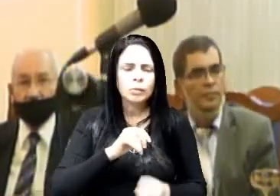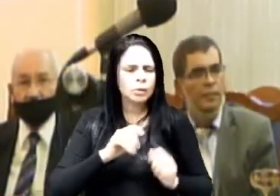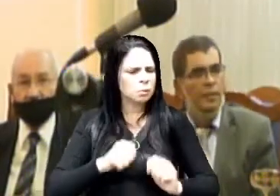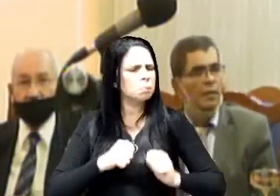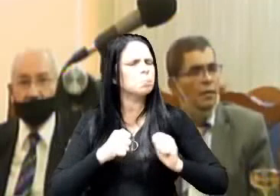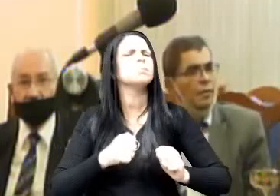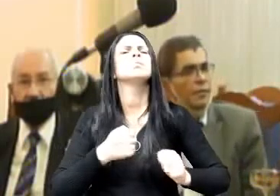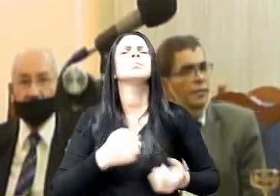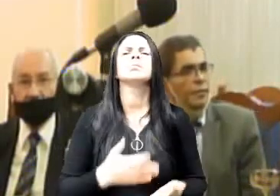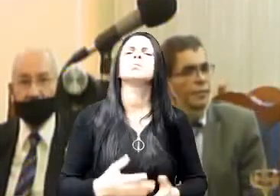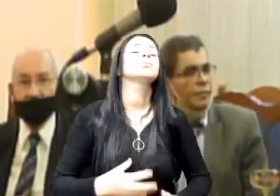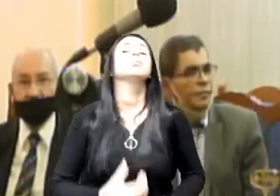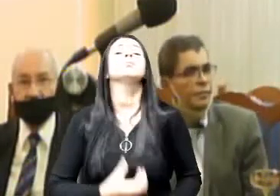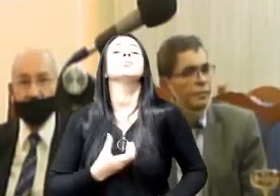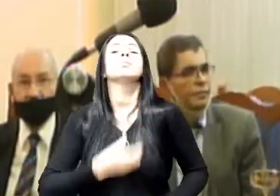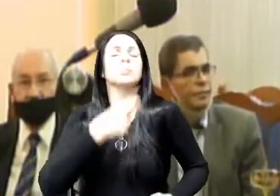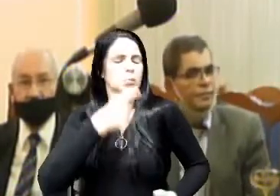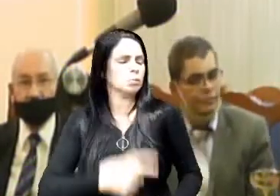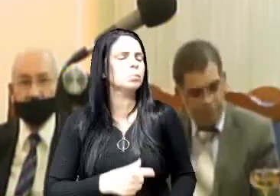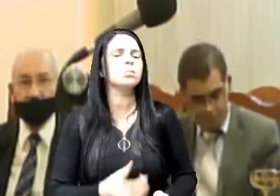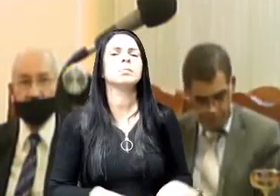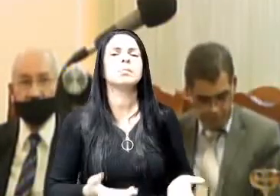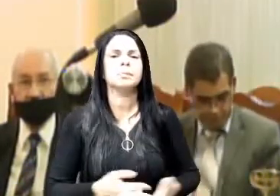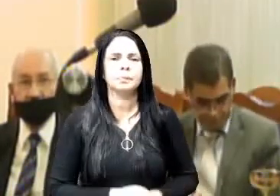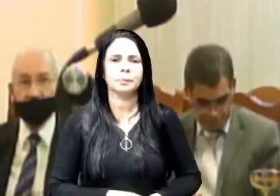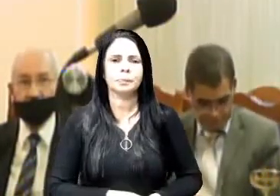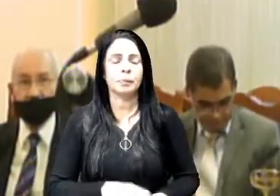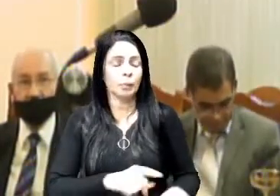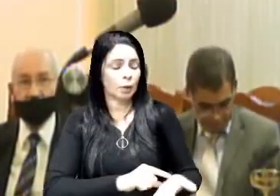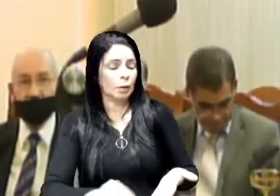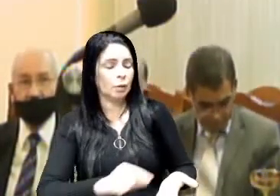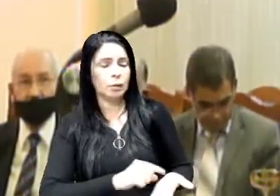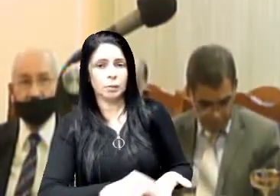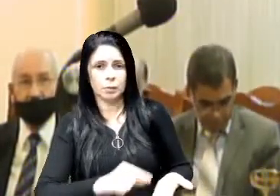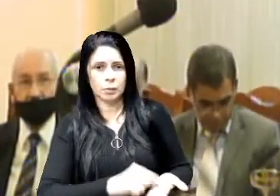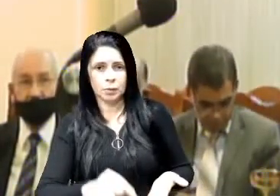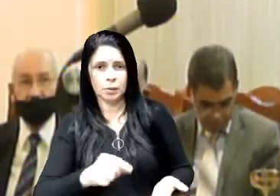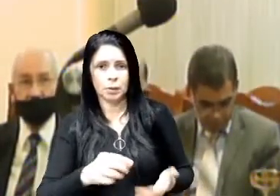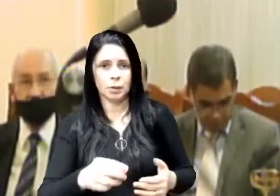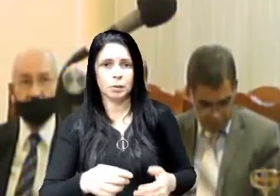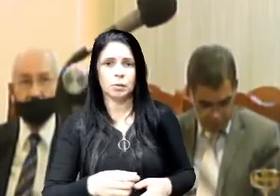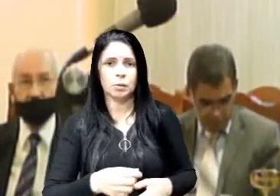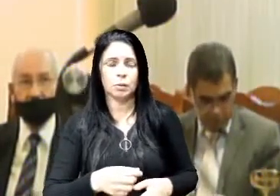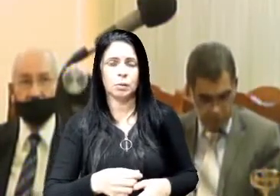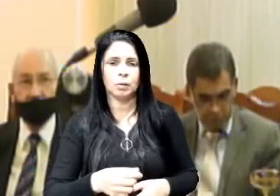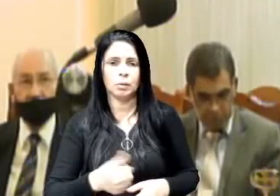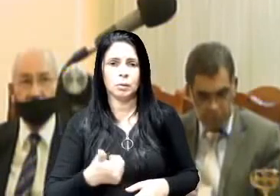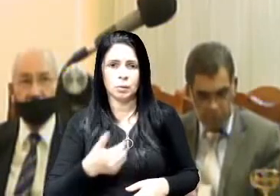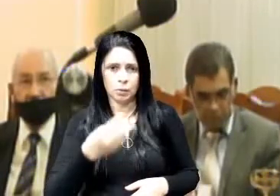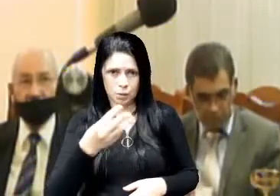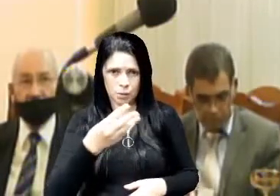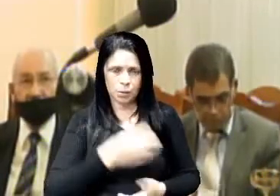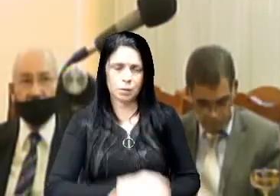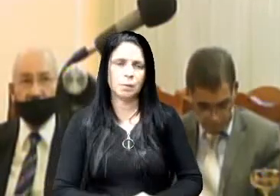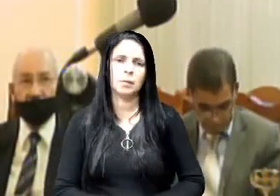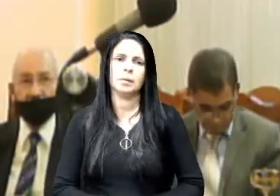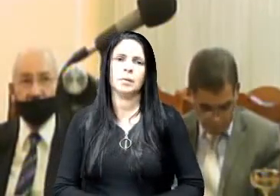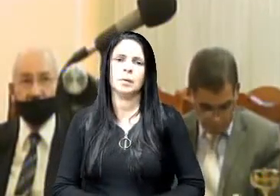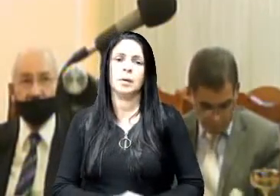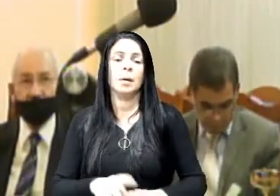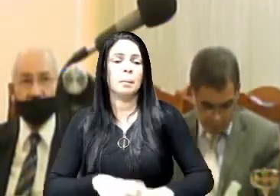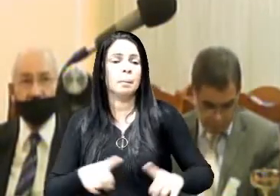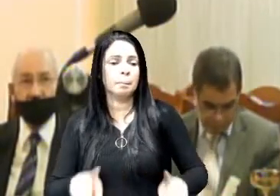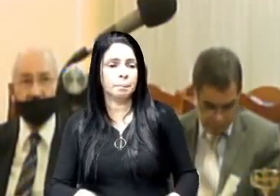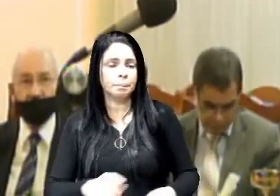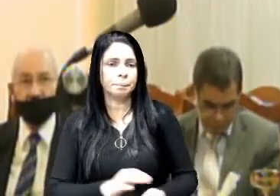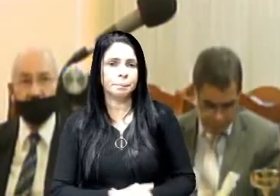Tome atitudes. Olha o que diz o versículo 13. Versículo 13 diz assim, mas, como é que